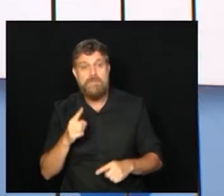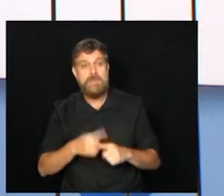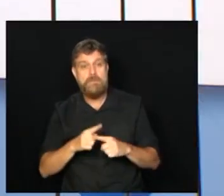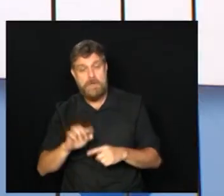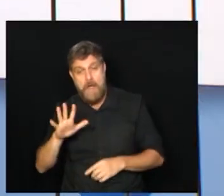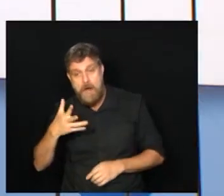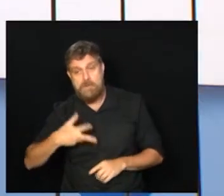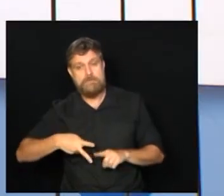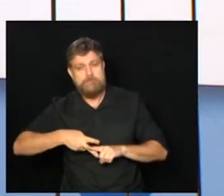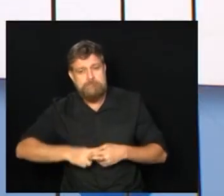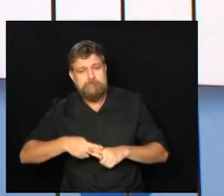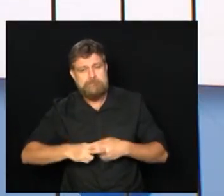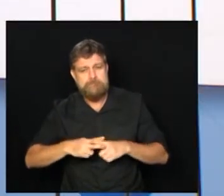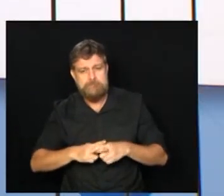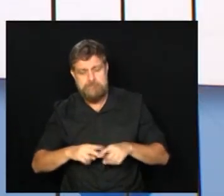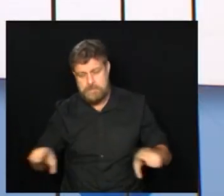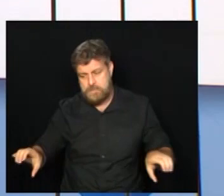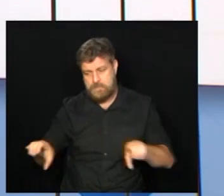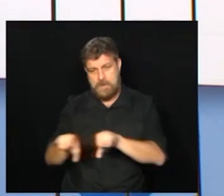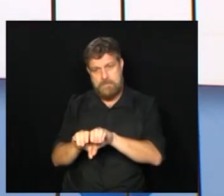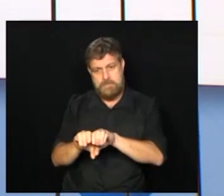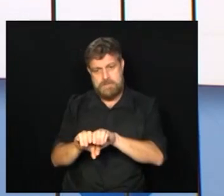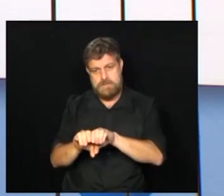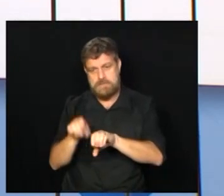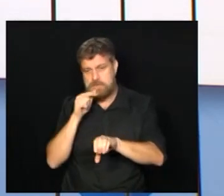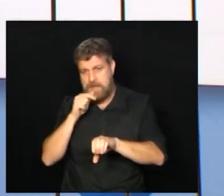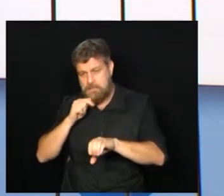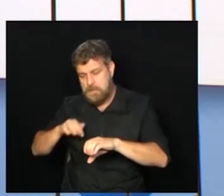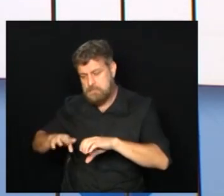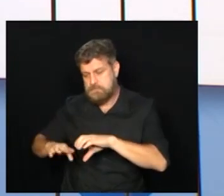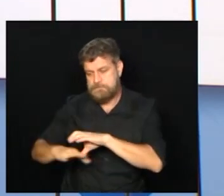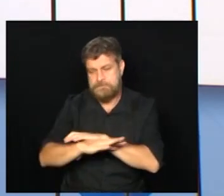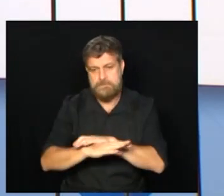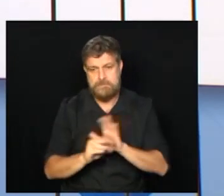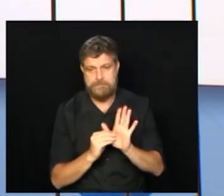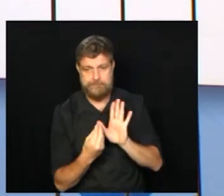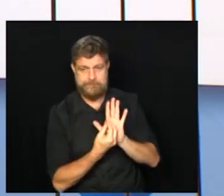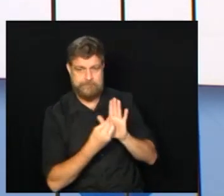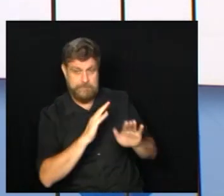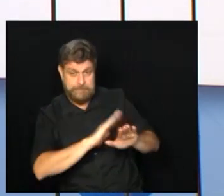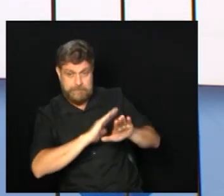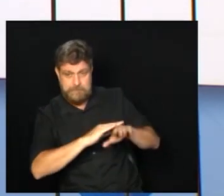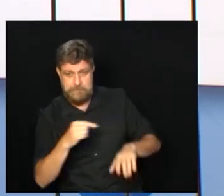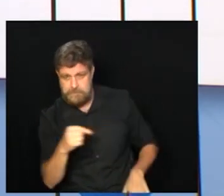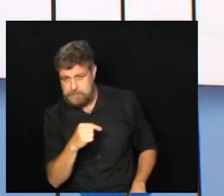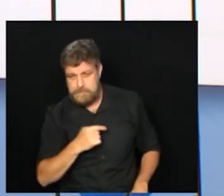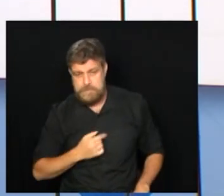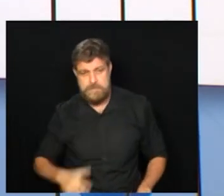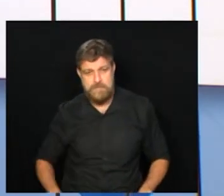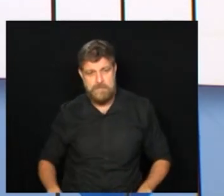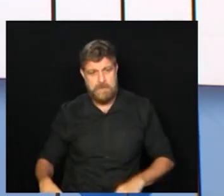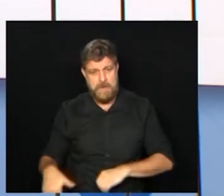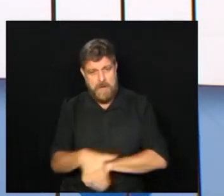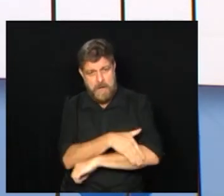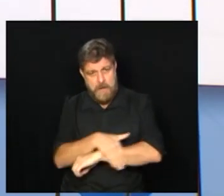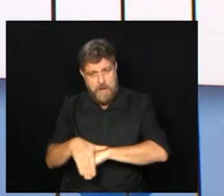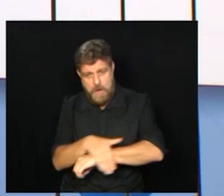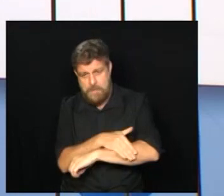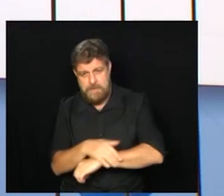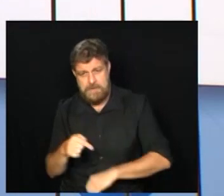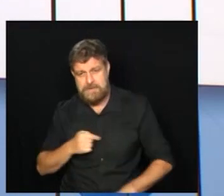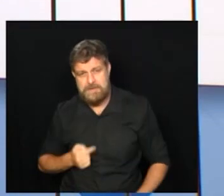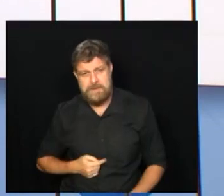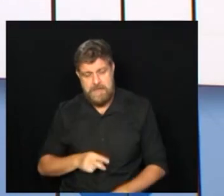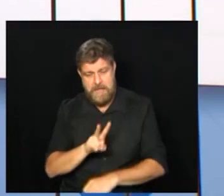acontece um serviço de interligação de redes que vai ser feito pela Sanasa. Então, o arruamento Nicolau Ceroni, a